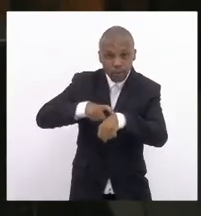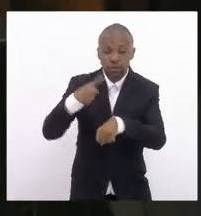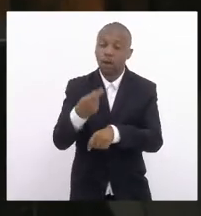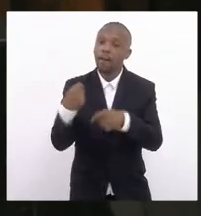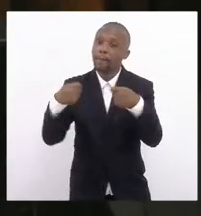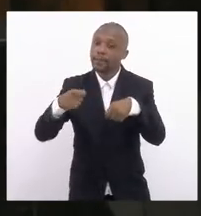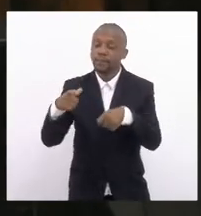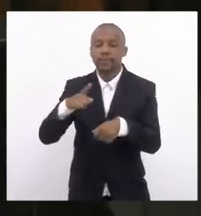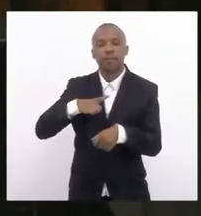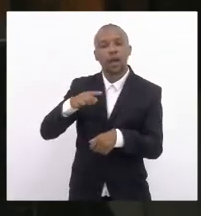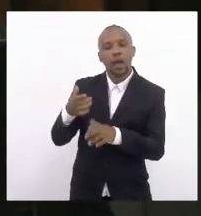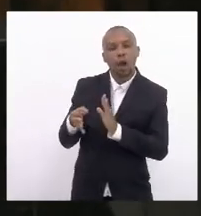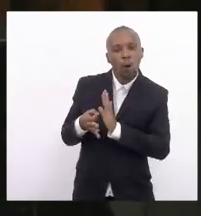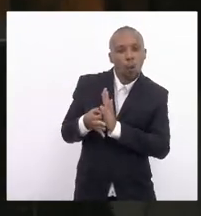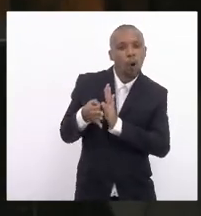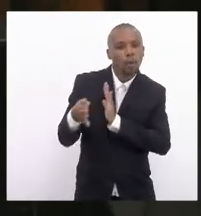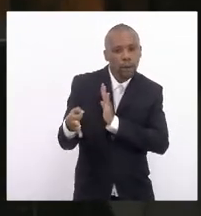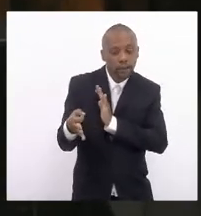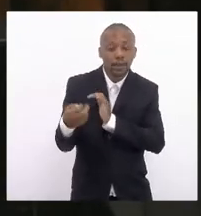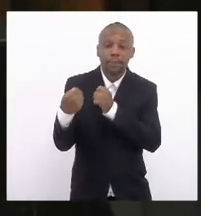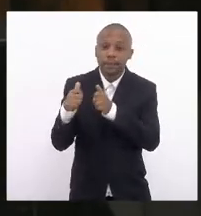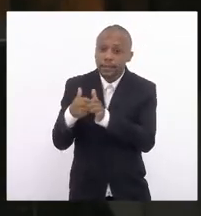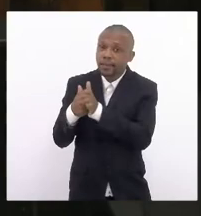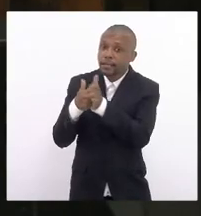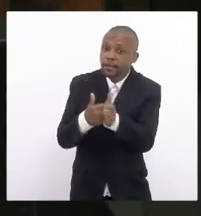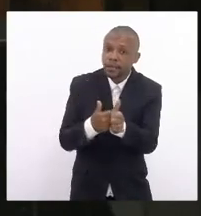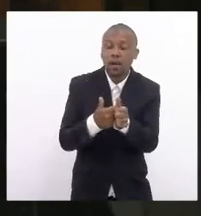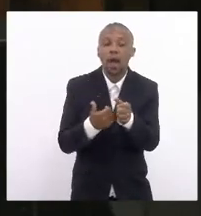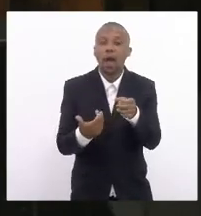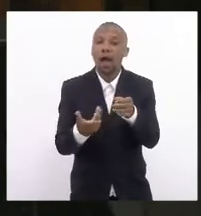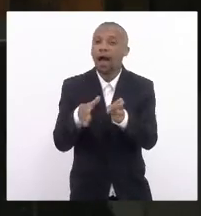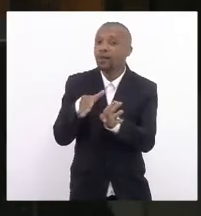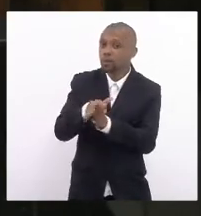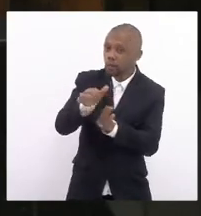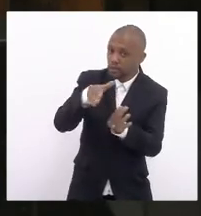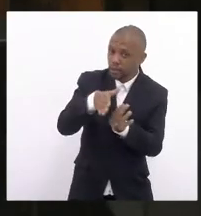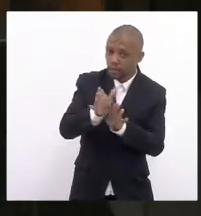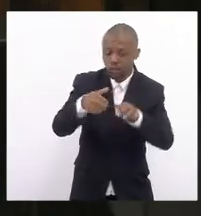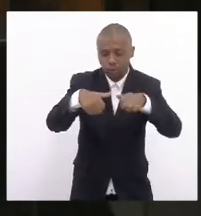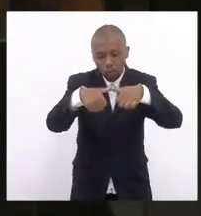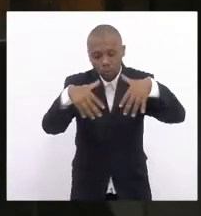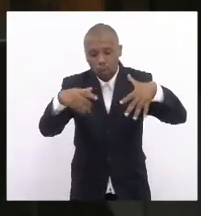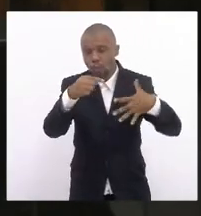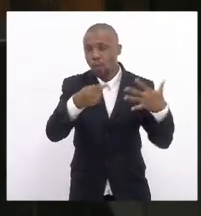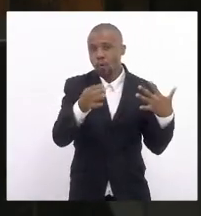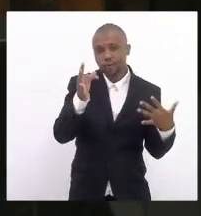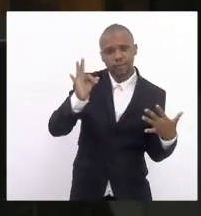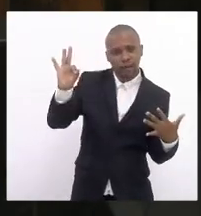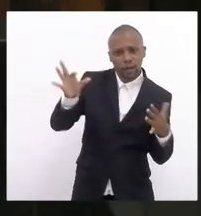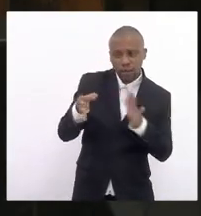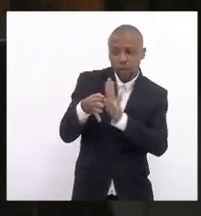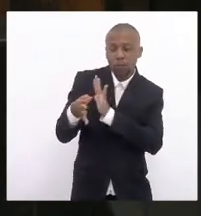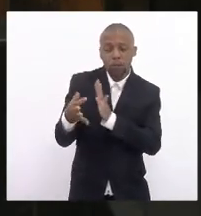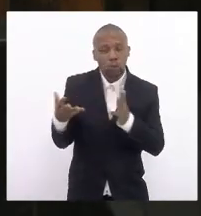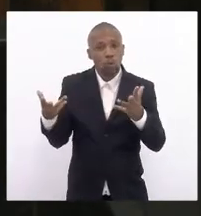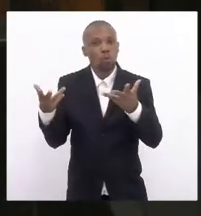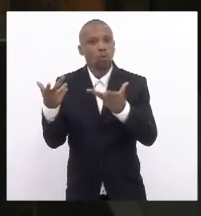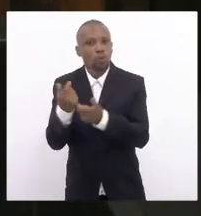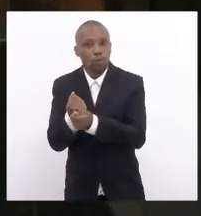usar o argumento de que tem que seguir a diretriz federal, isso vira um argumento de força. Mas quando